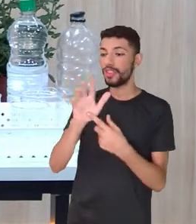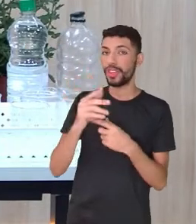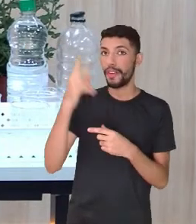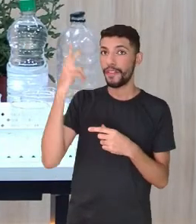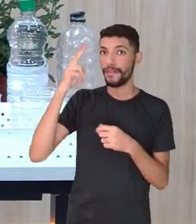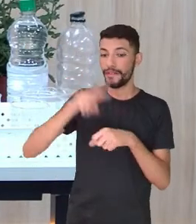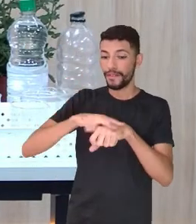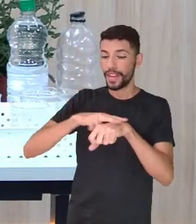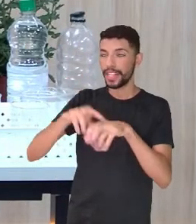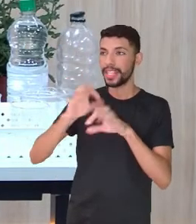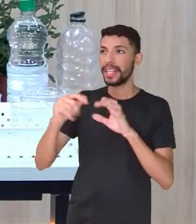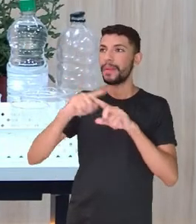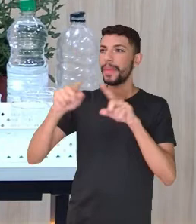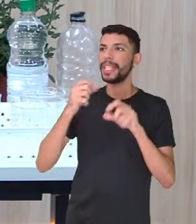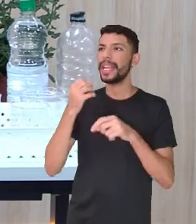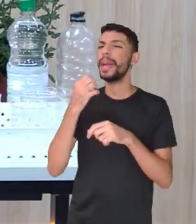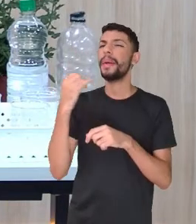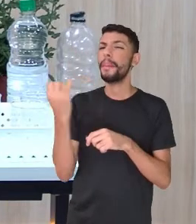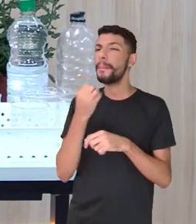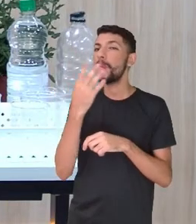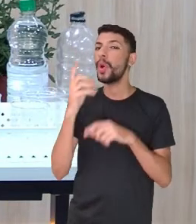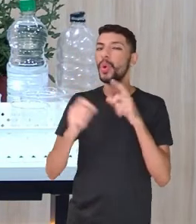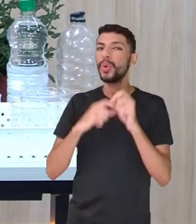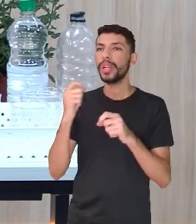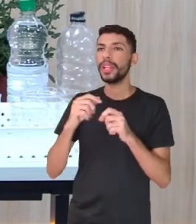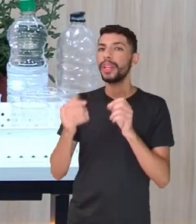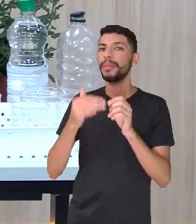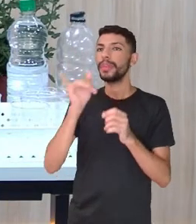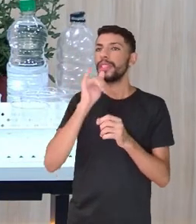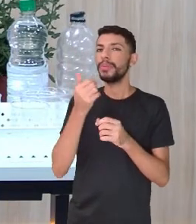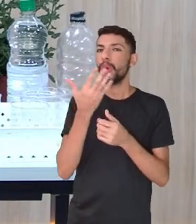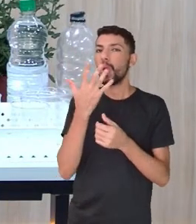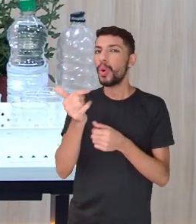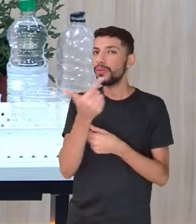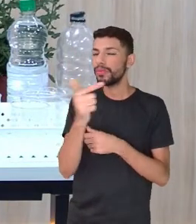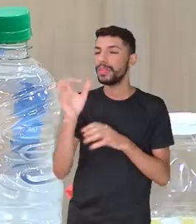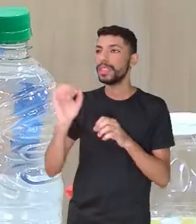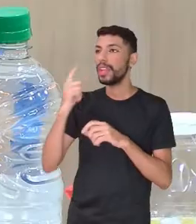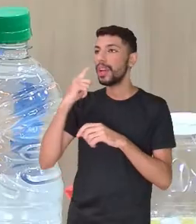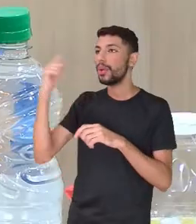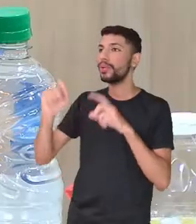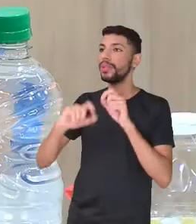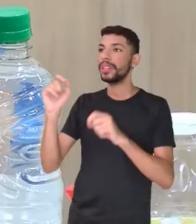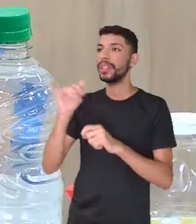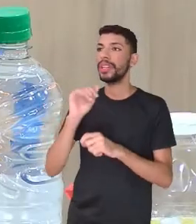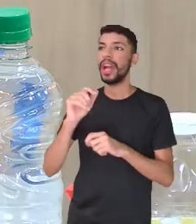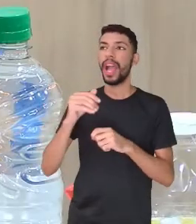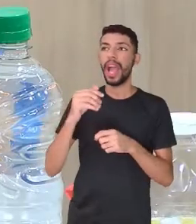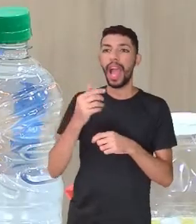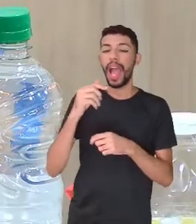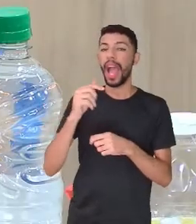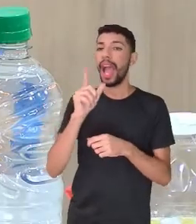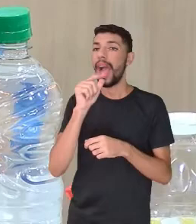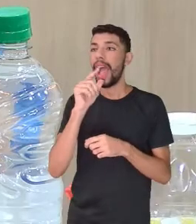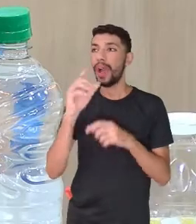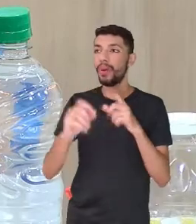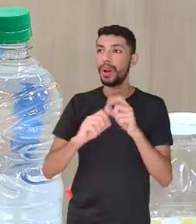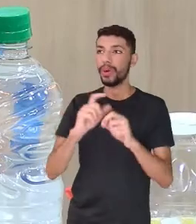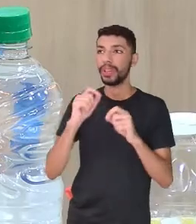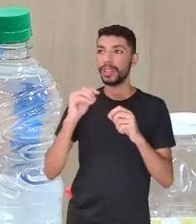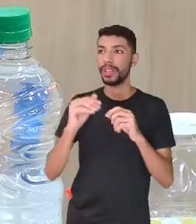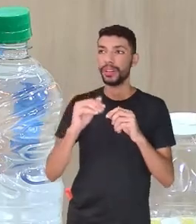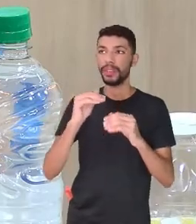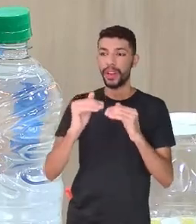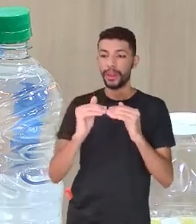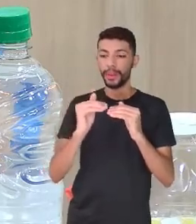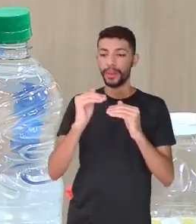é interessante um canudo transparente, a água sobe mais do que esse espaço que está aqui. Então, ela vai um pouquinho mais